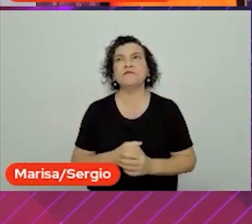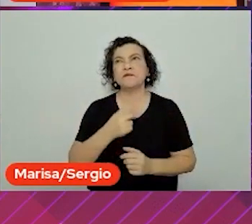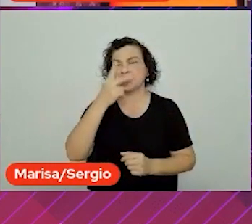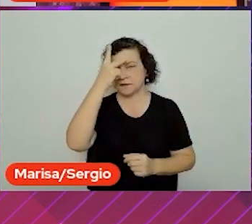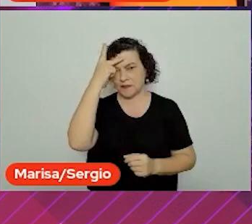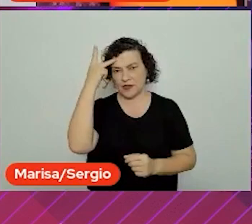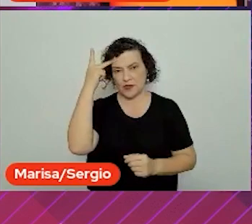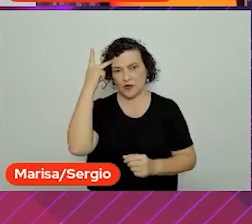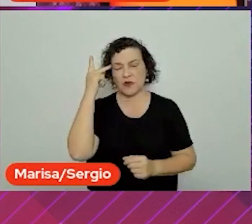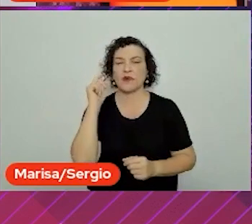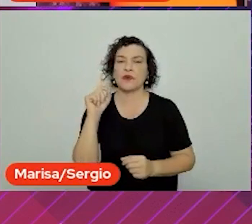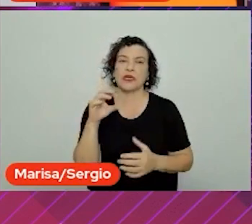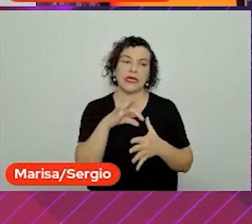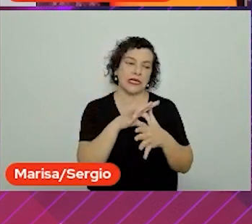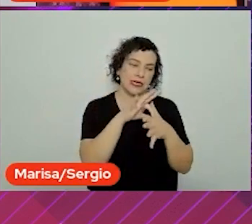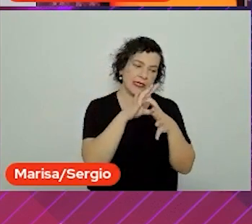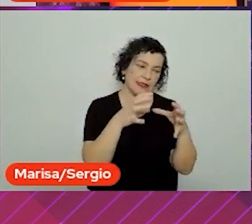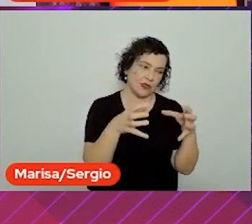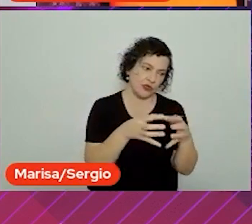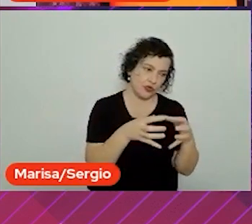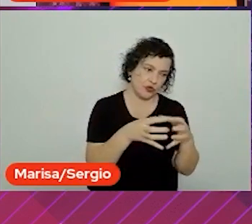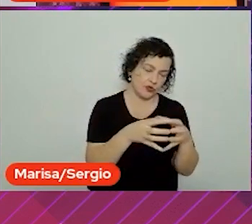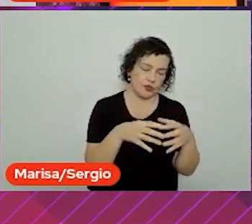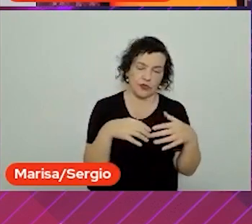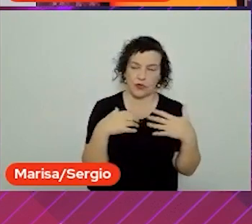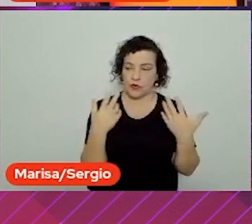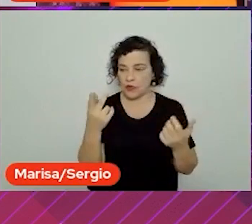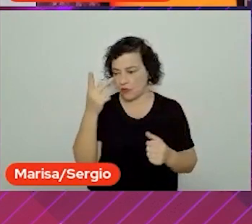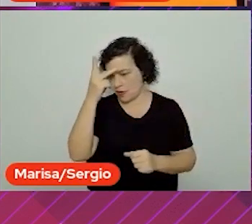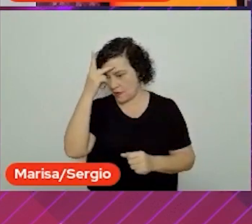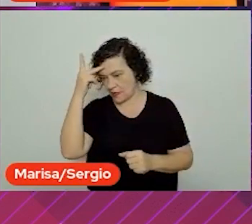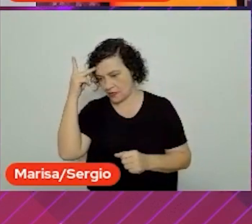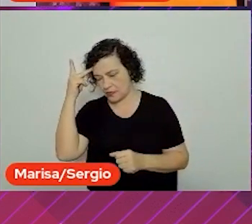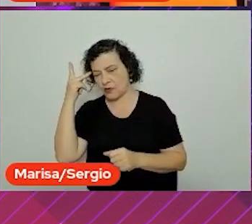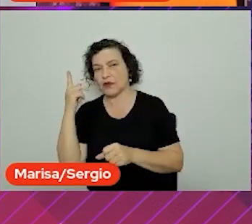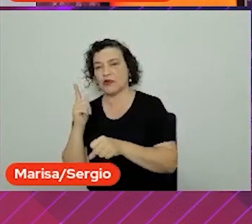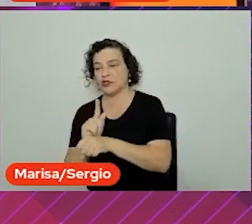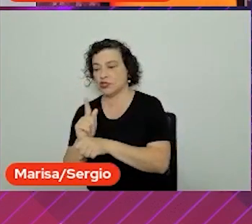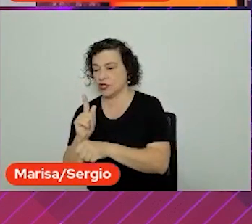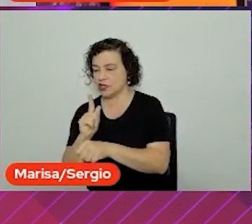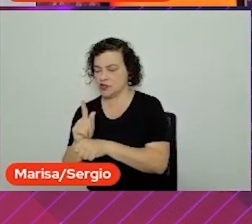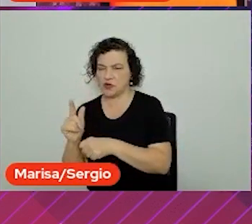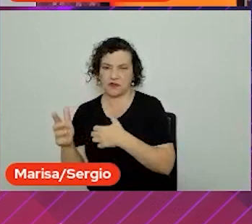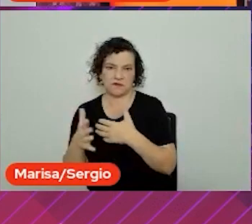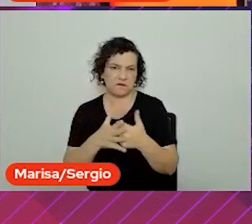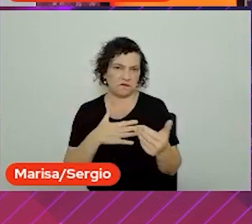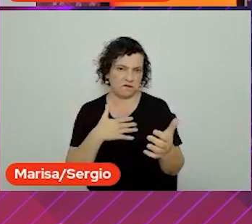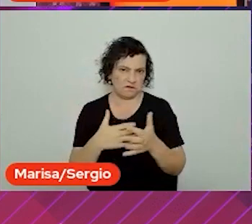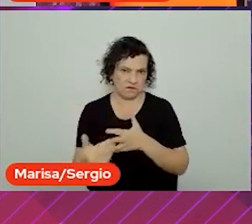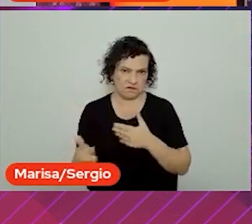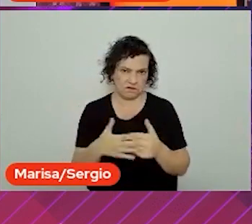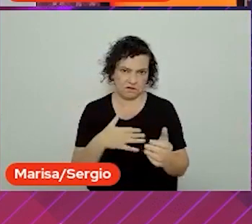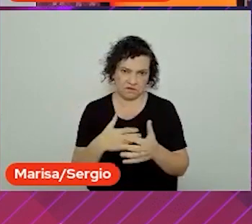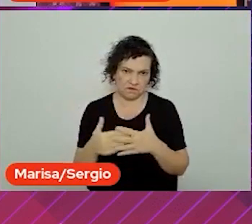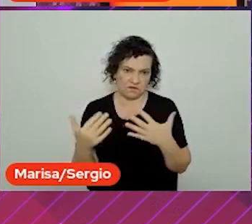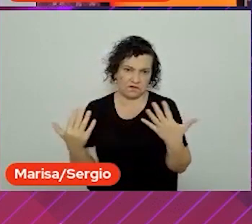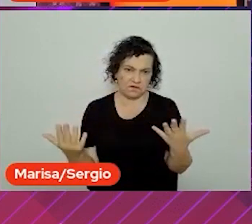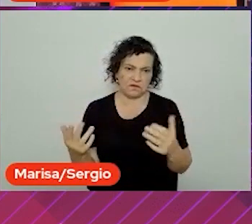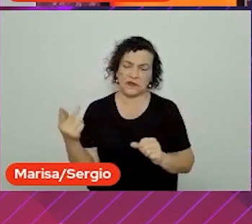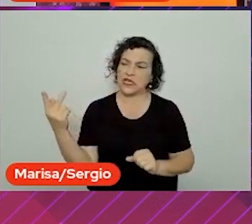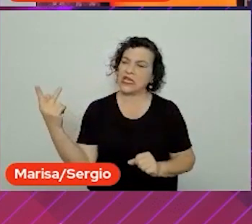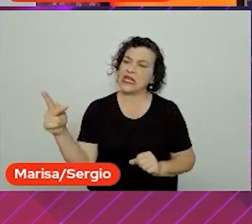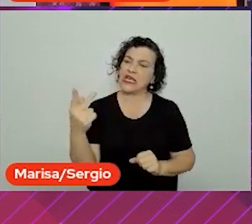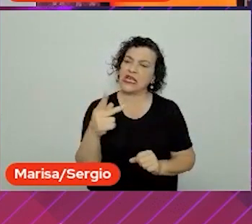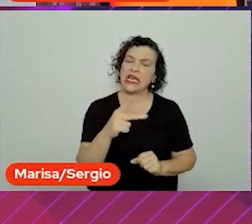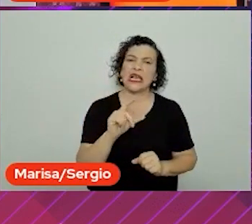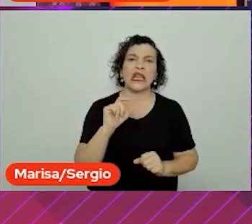é líder de equipe, uma pessoa que é gestora, seja lá o que for, ela vai exercer algum ato